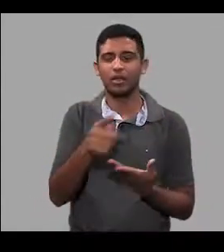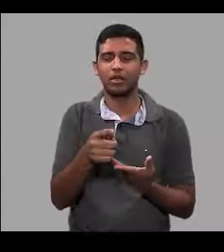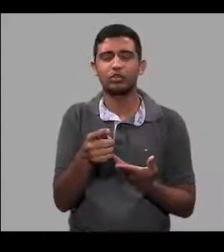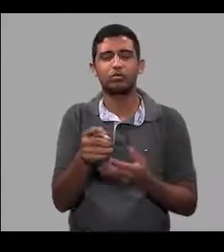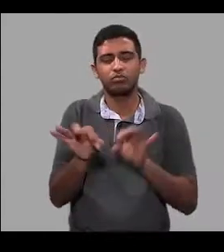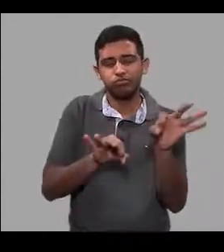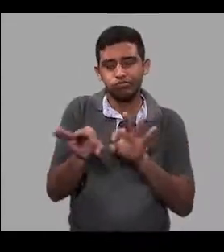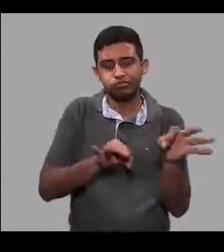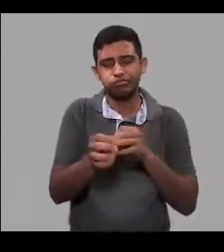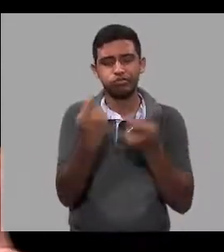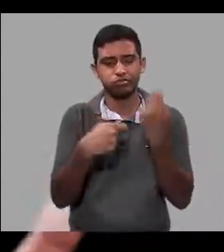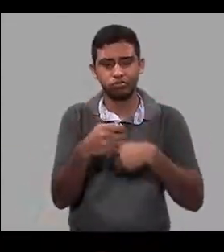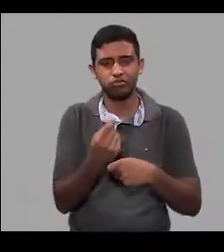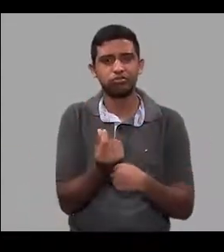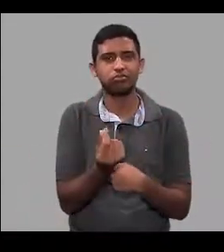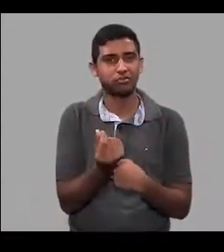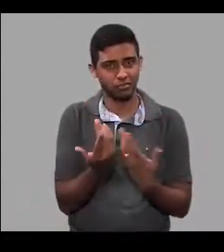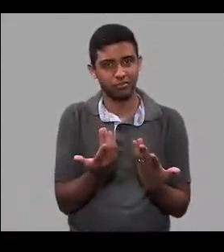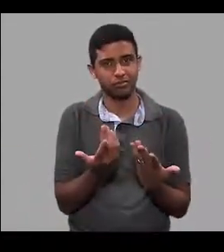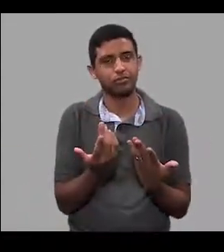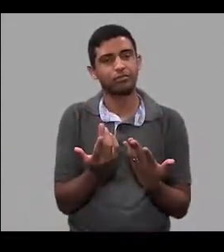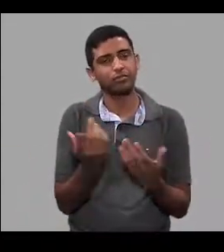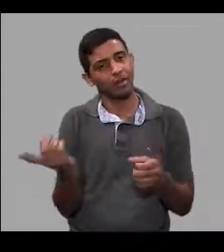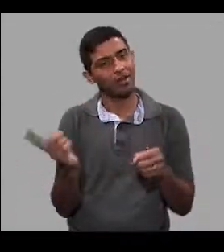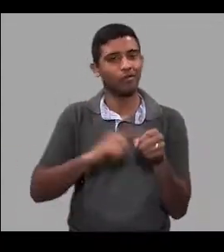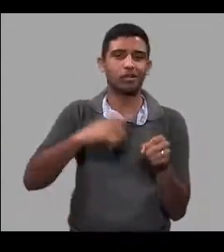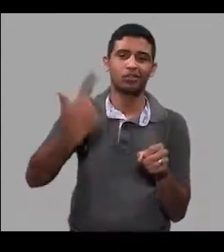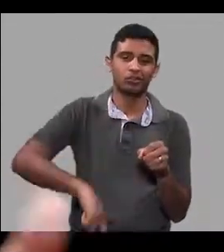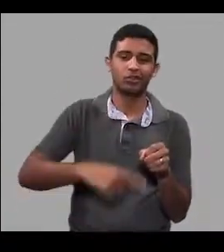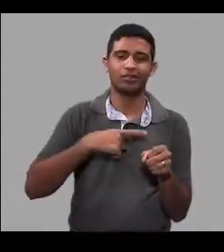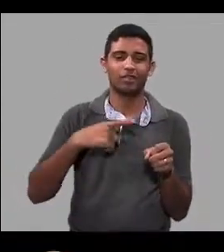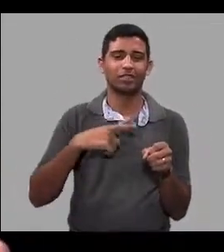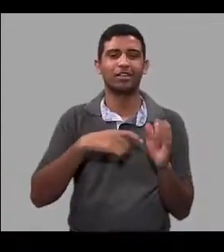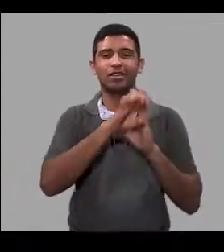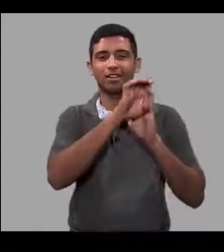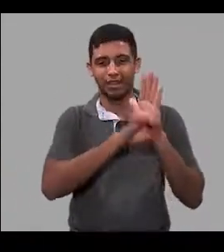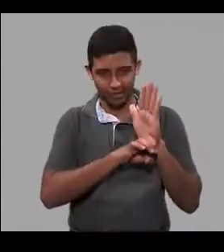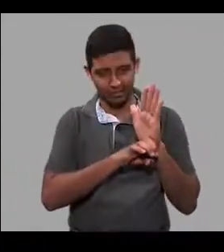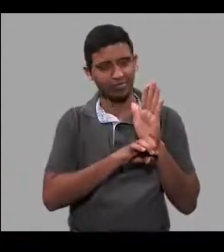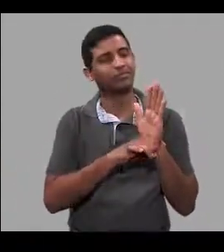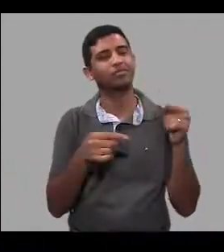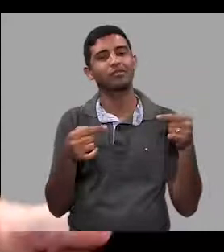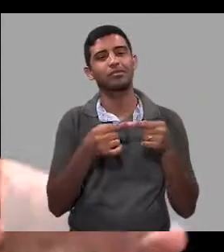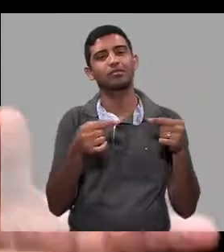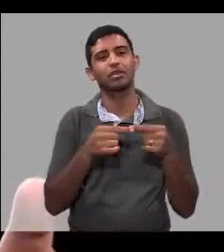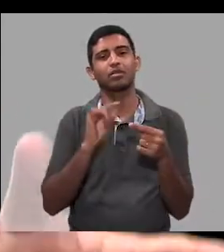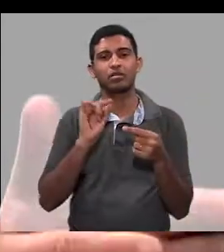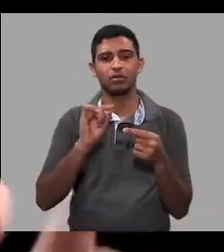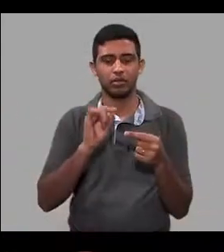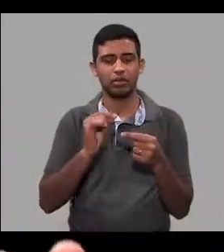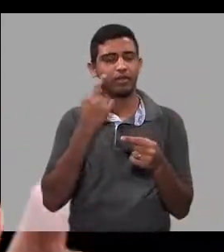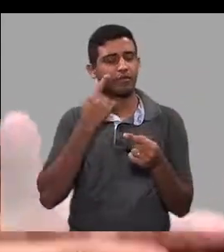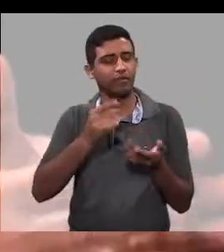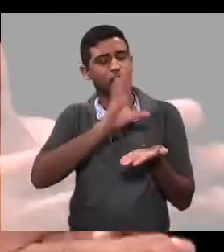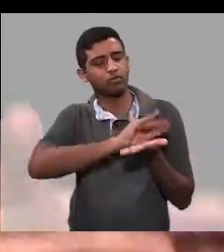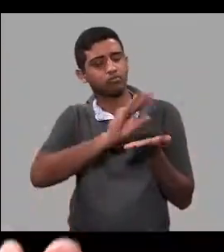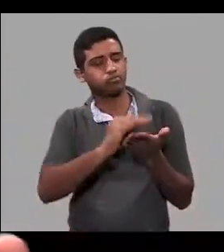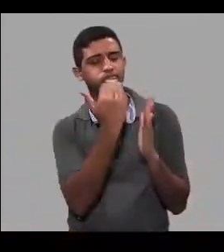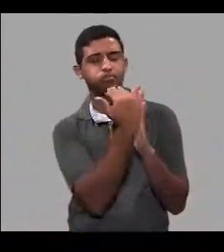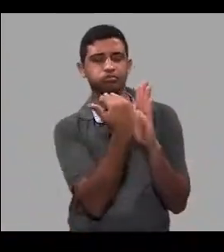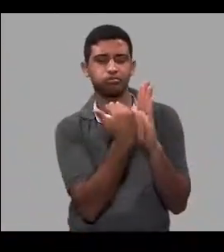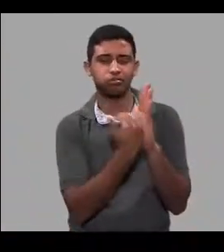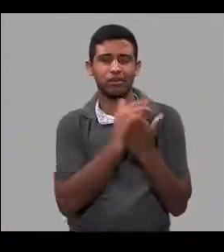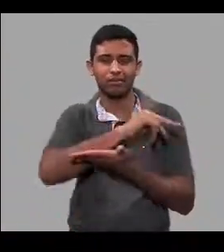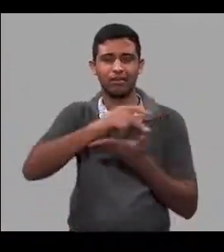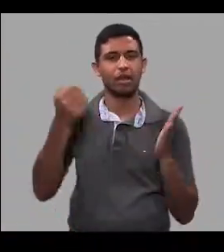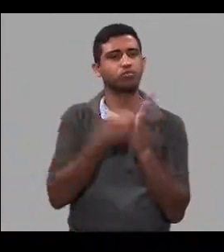orçamento estadual, cada vez que a gente vota aqui a LOA, fizéssemos emendas, né, de acordo com as pautas, as